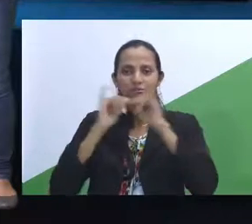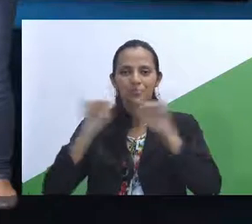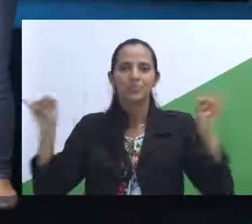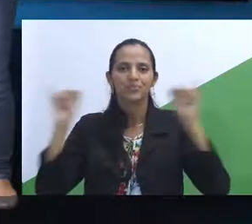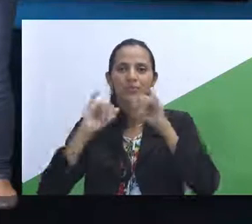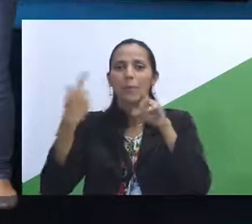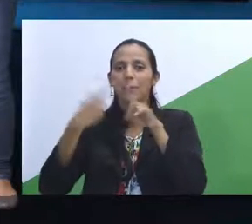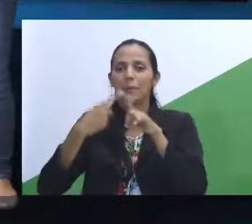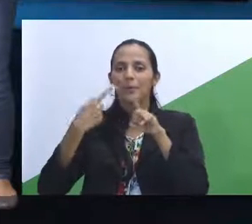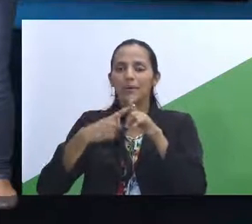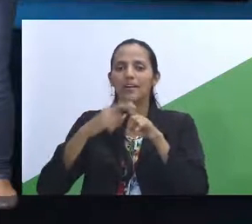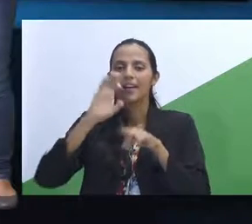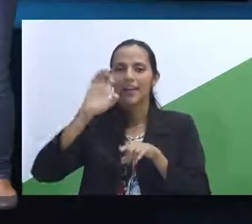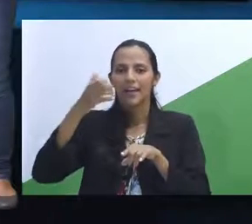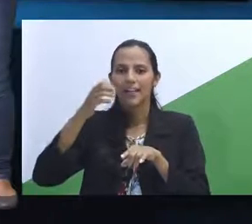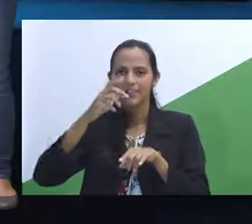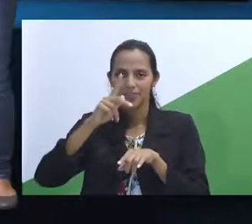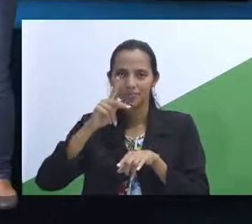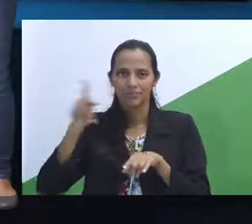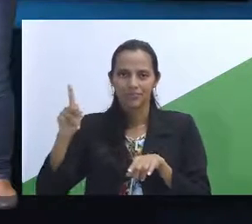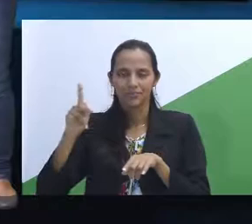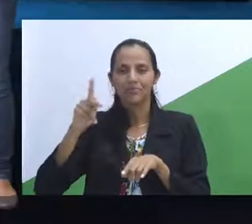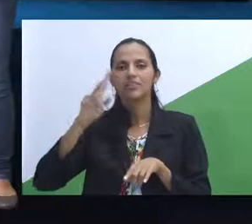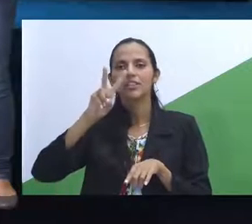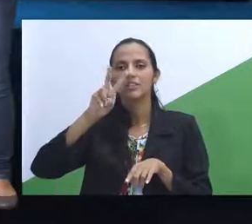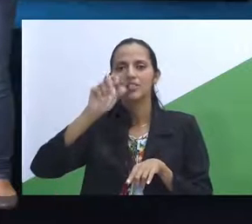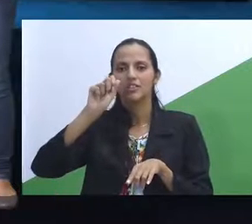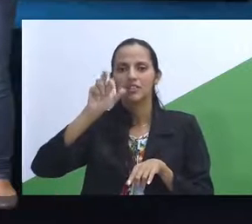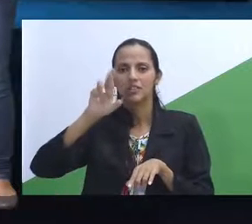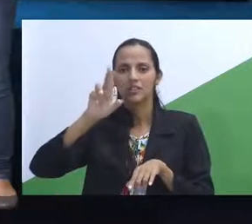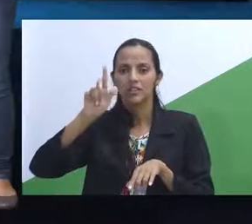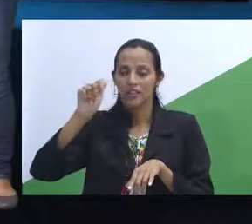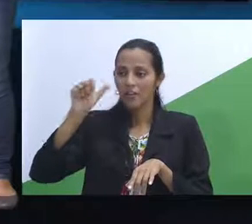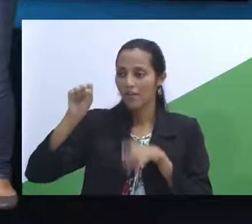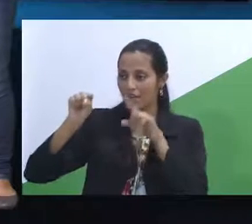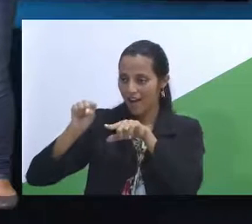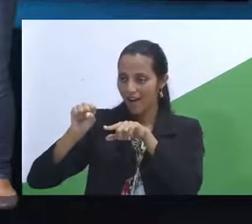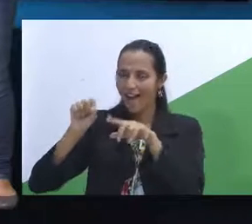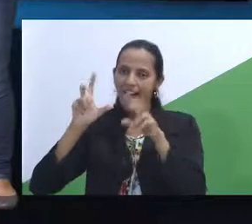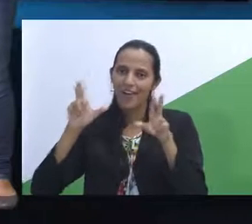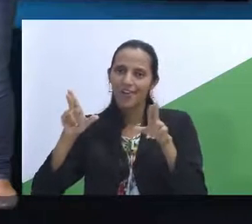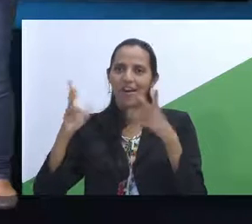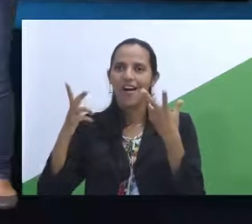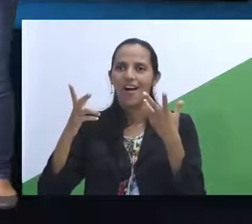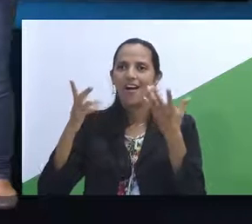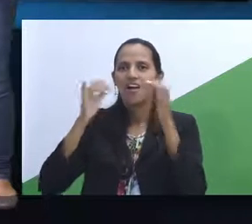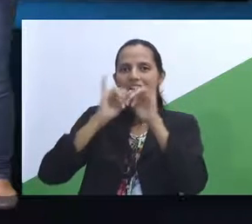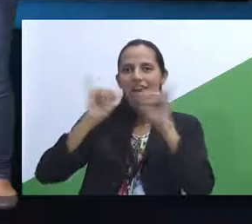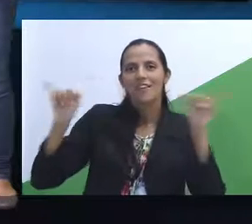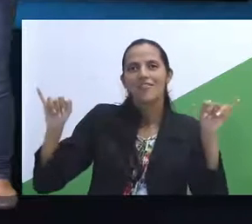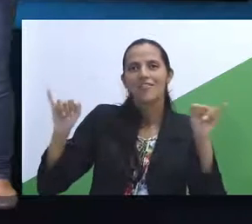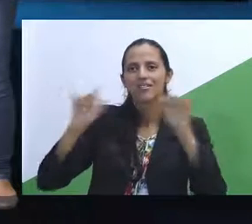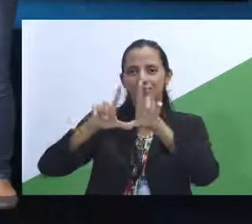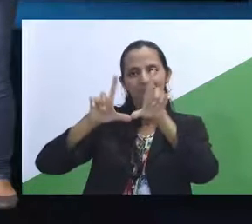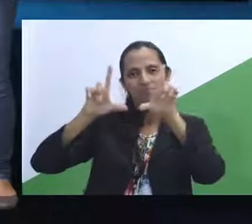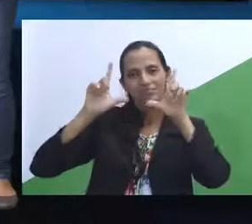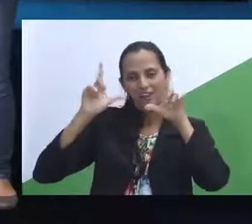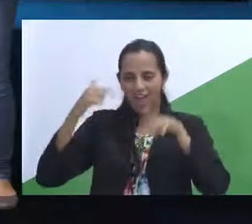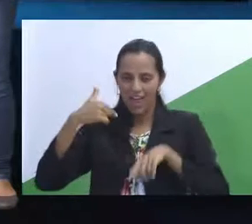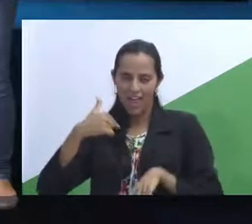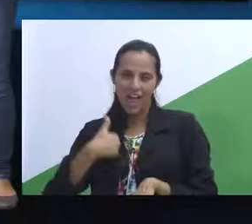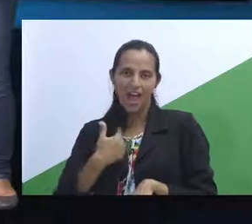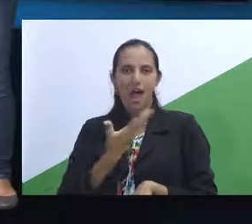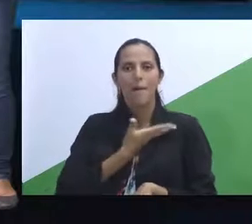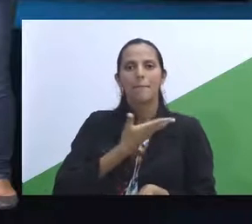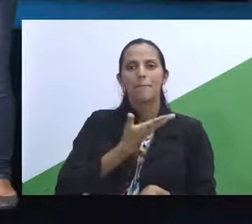esse Getúlio, ele seja visto, então, como, né, o amigo, né, uma figura muito próxima. Aqui, daqui a pouco, eu vou dizer